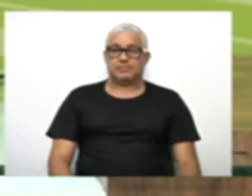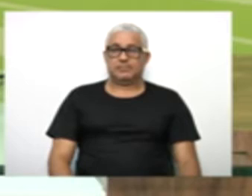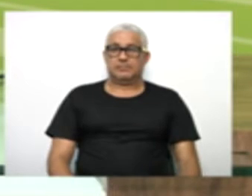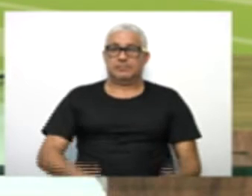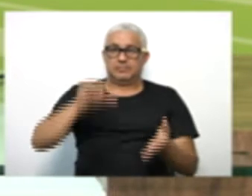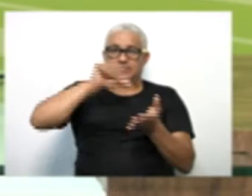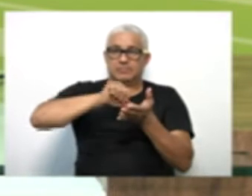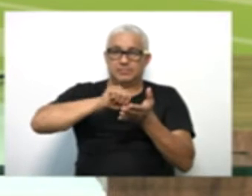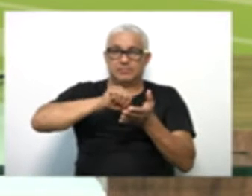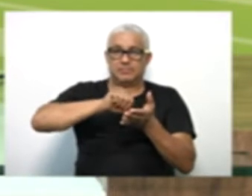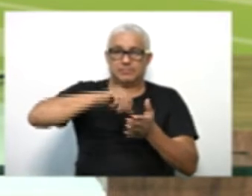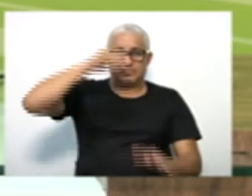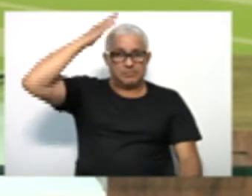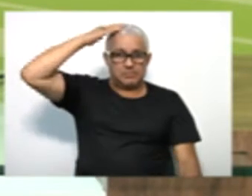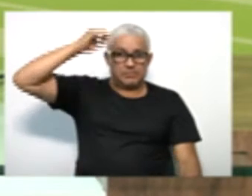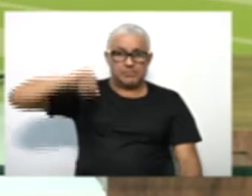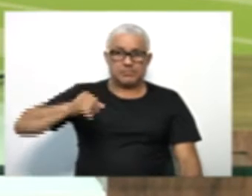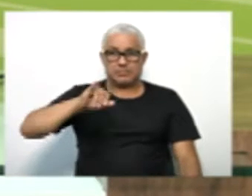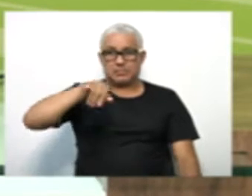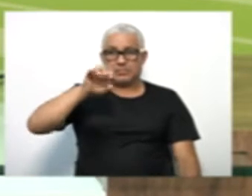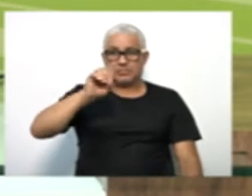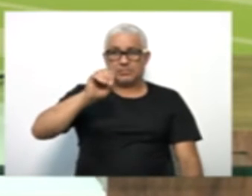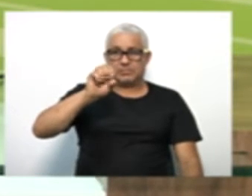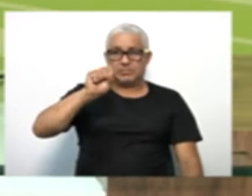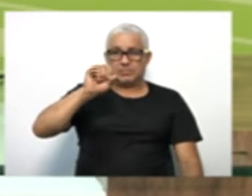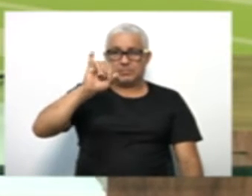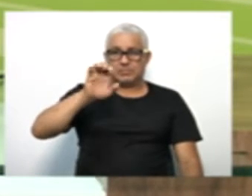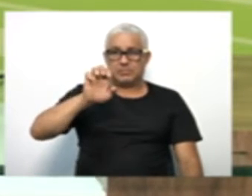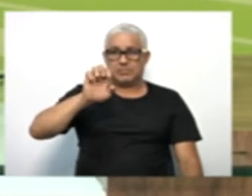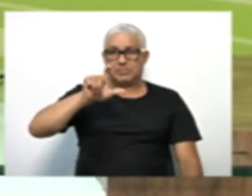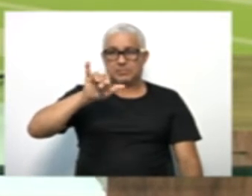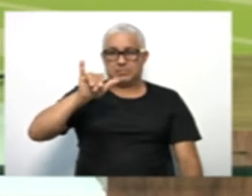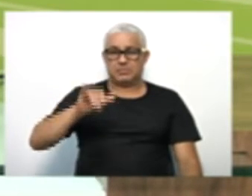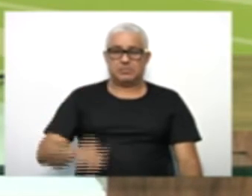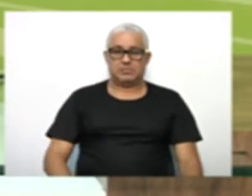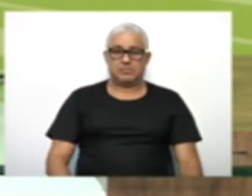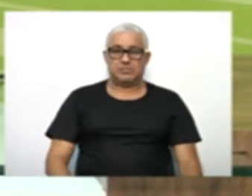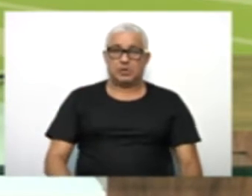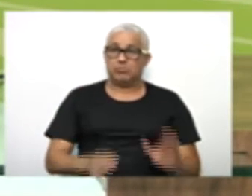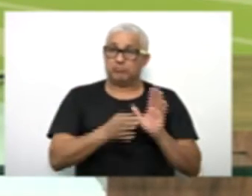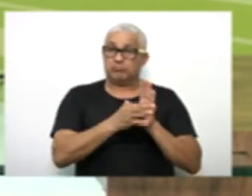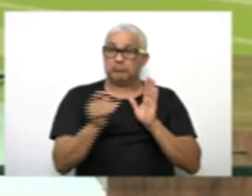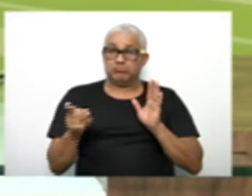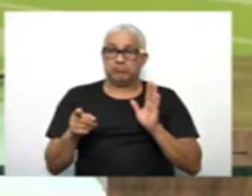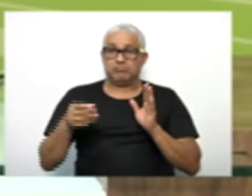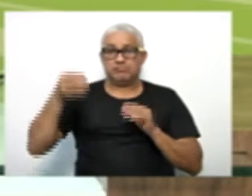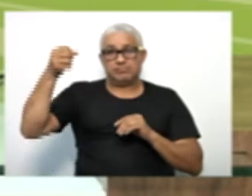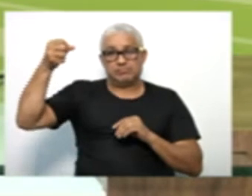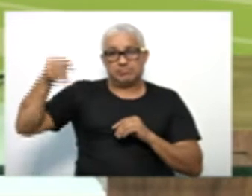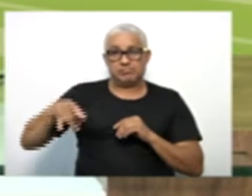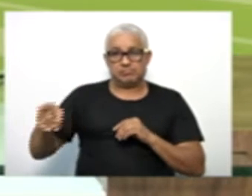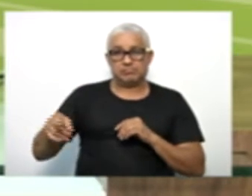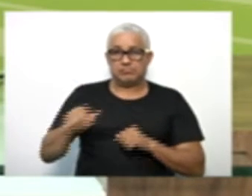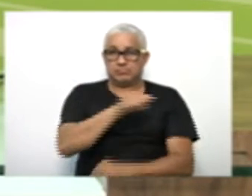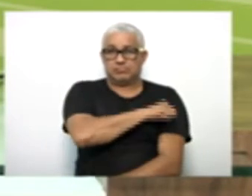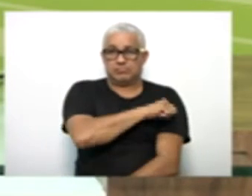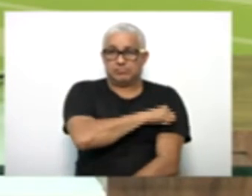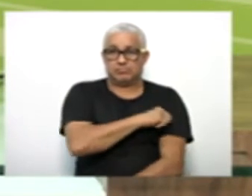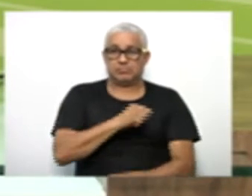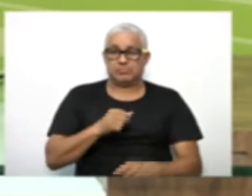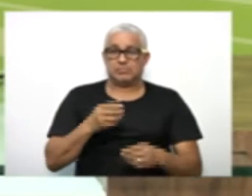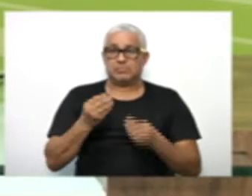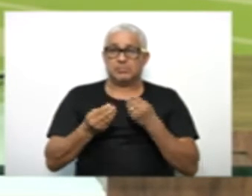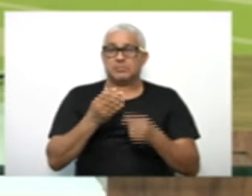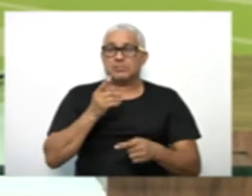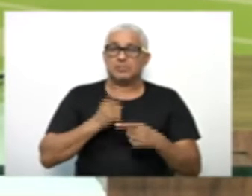Ji-Paraná, Josiele. E eu vou fazer essa pontuação aqui, professor, exatamente porque a forma como a